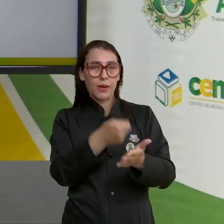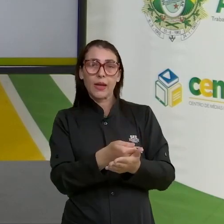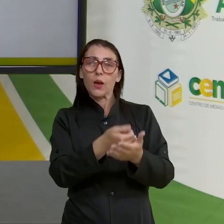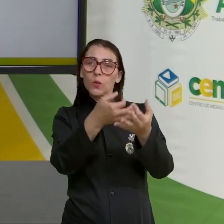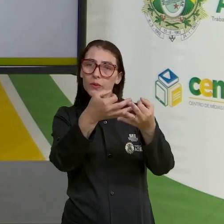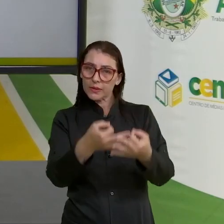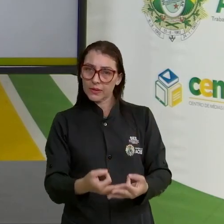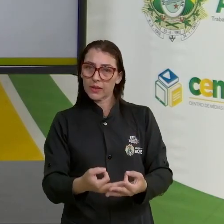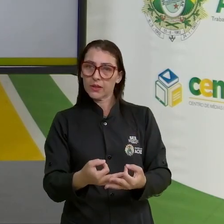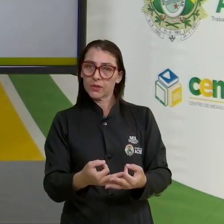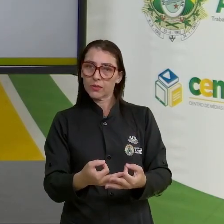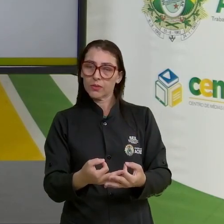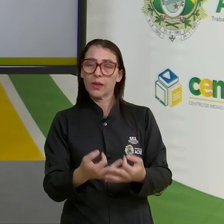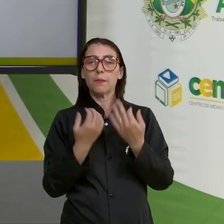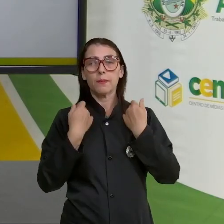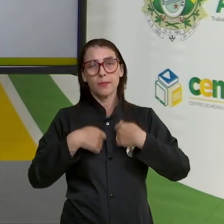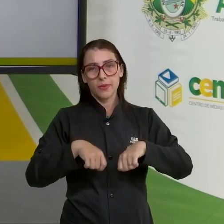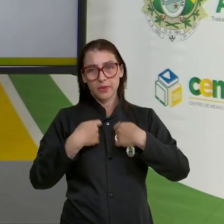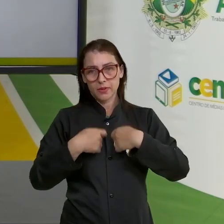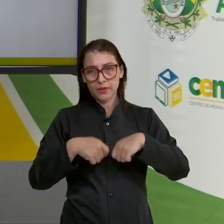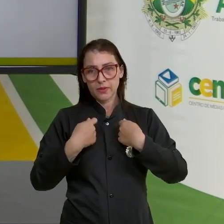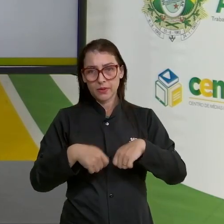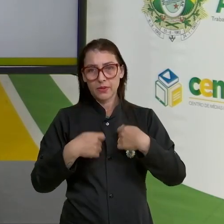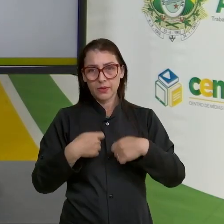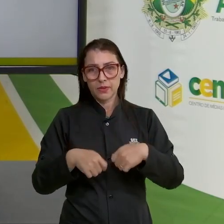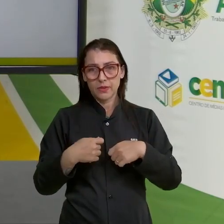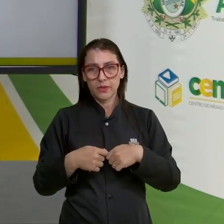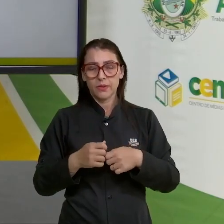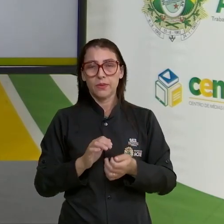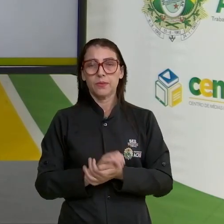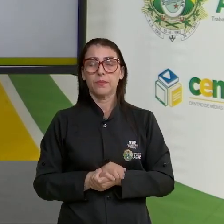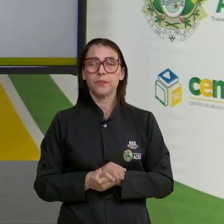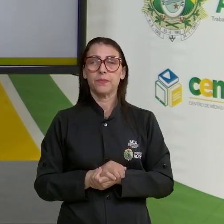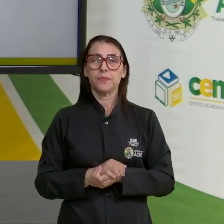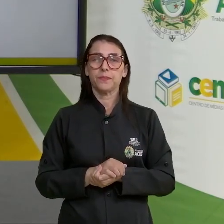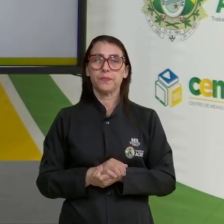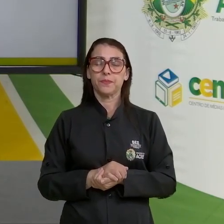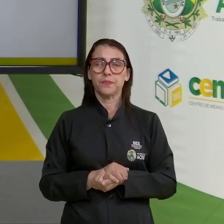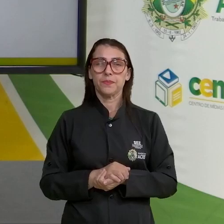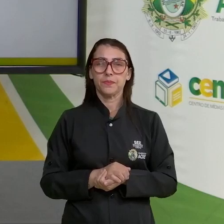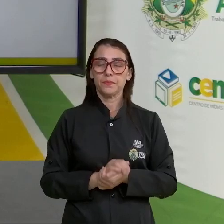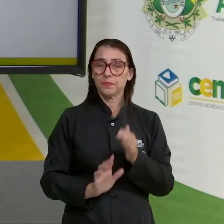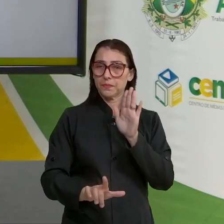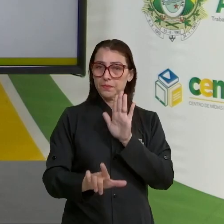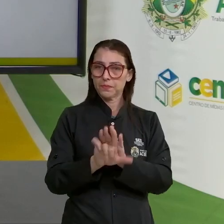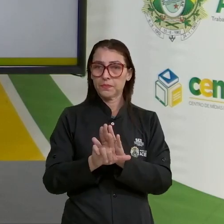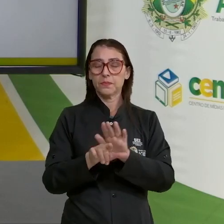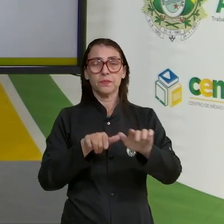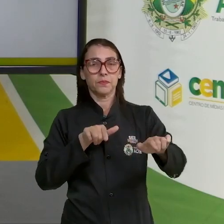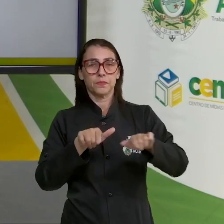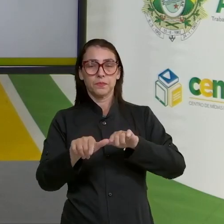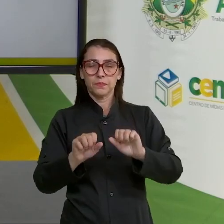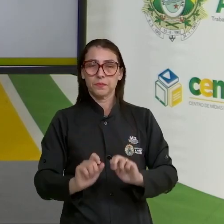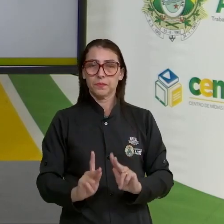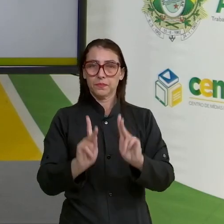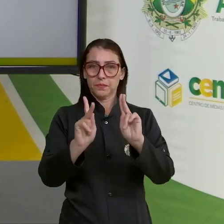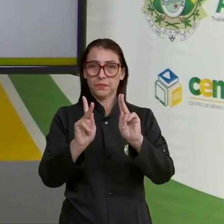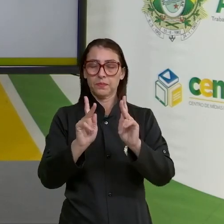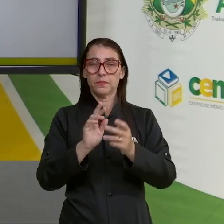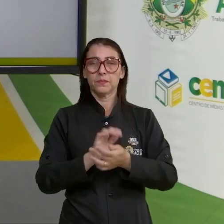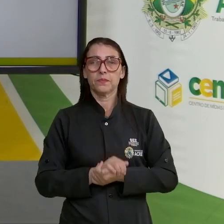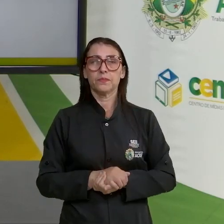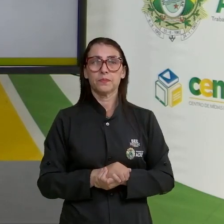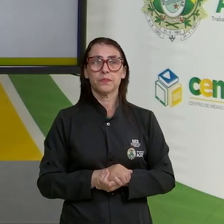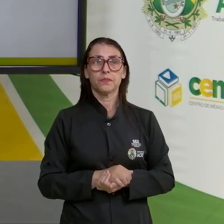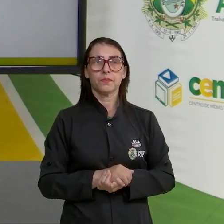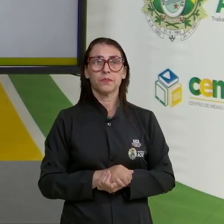aquilo que é a necessidade, aliás, aquilo que não é atendido aí pelas leis trabalhistas, ok? Vamos lá